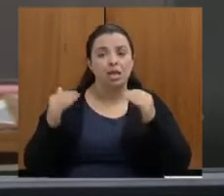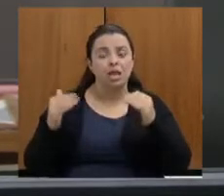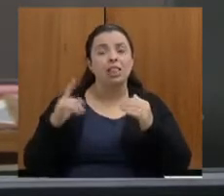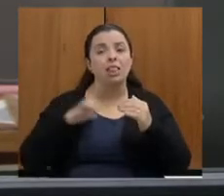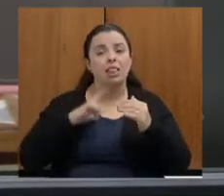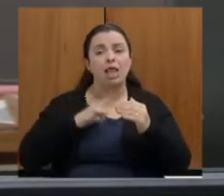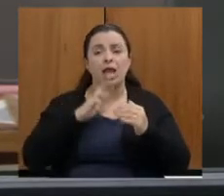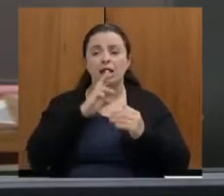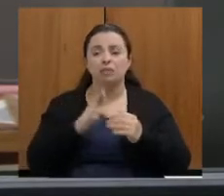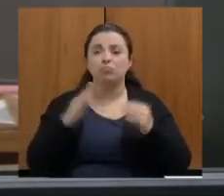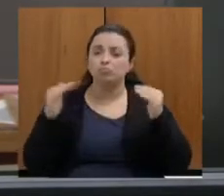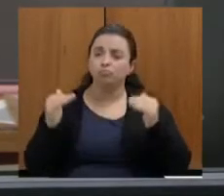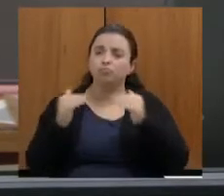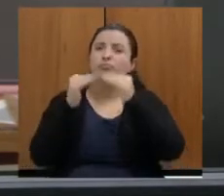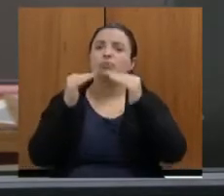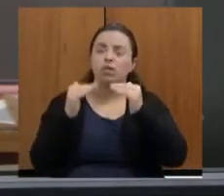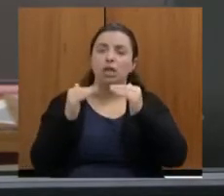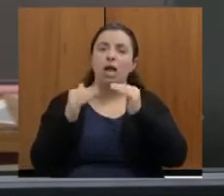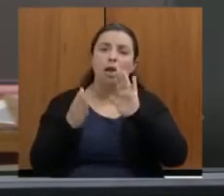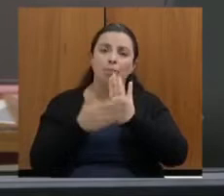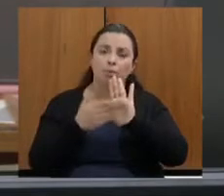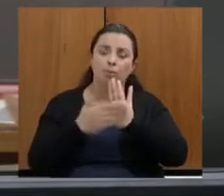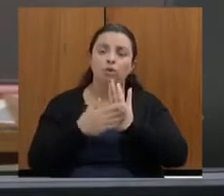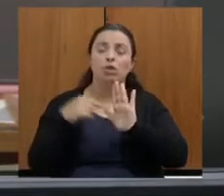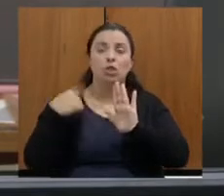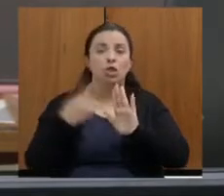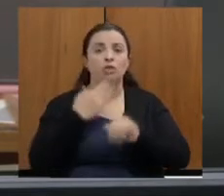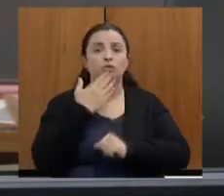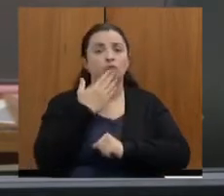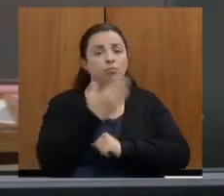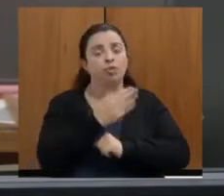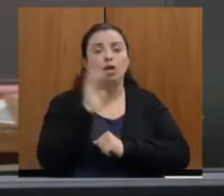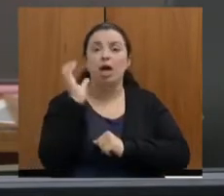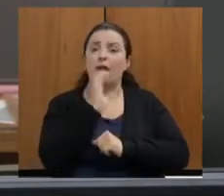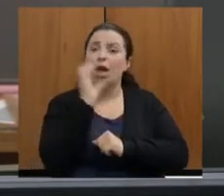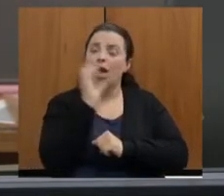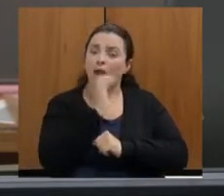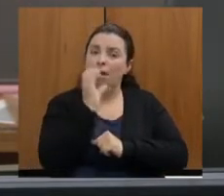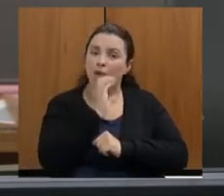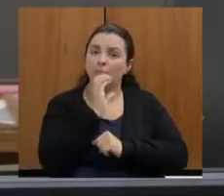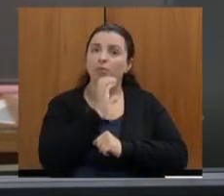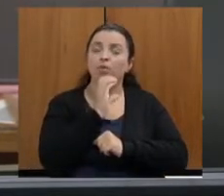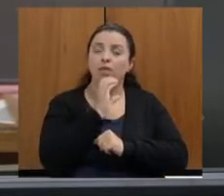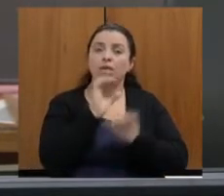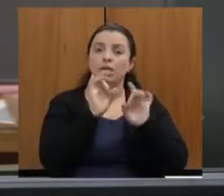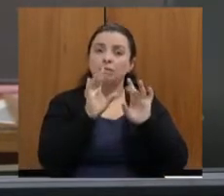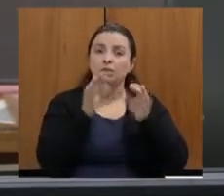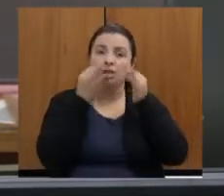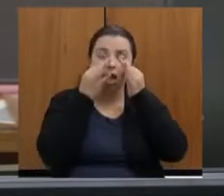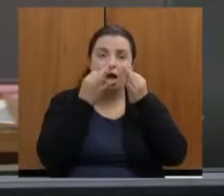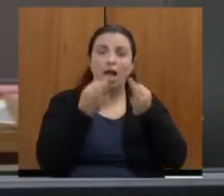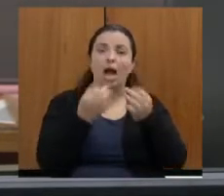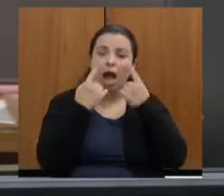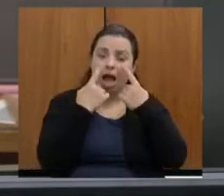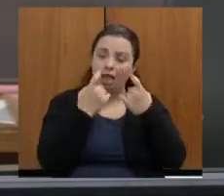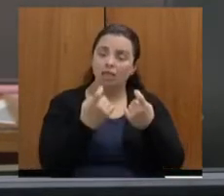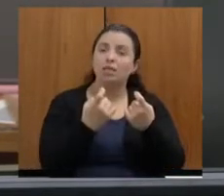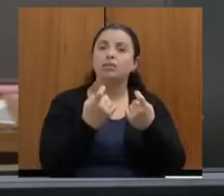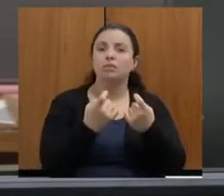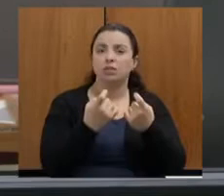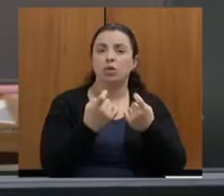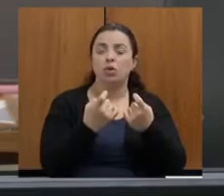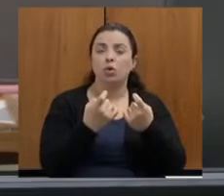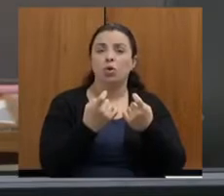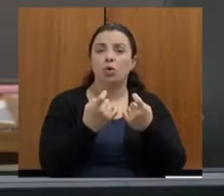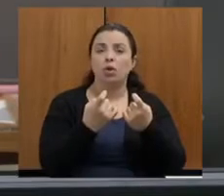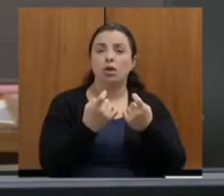propõe vimos per a excelência solicitar A Urgência e especial atenção no sentido